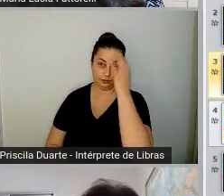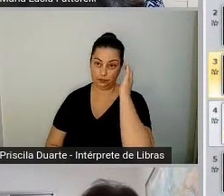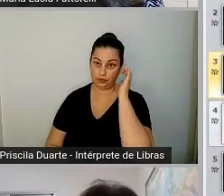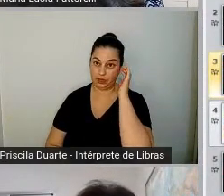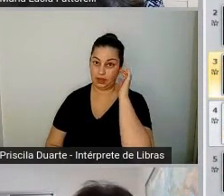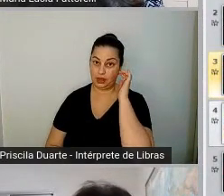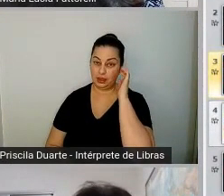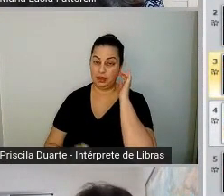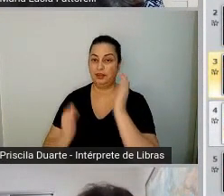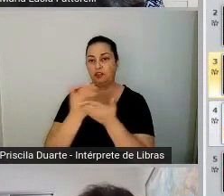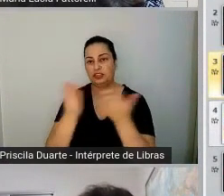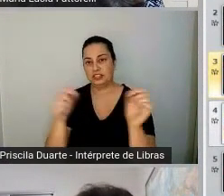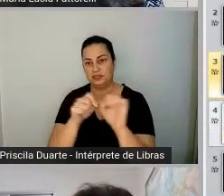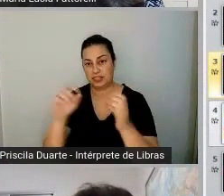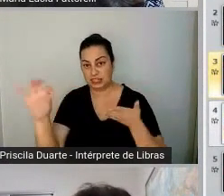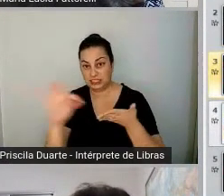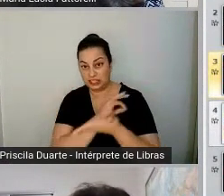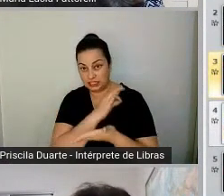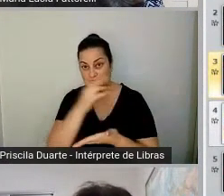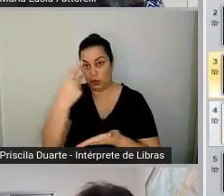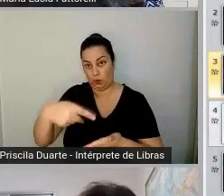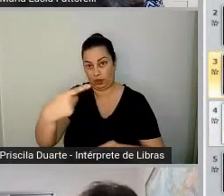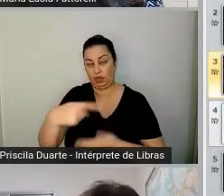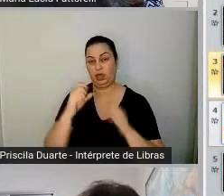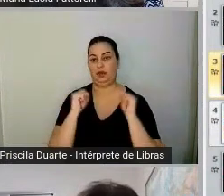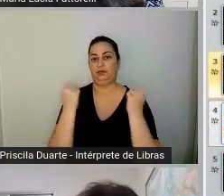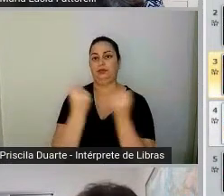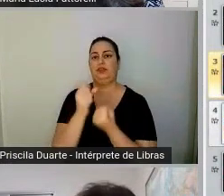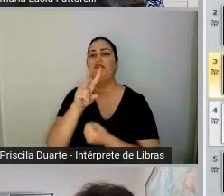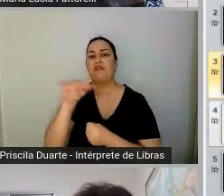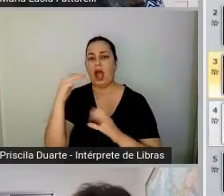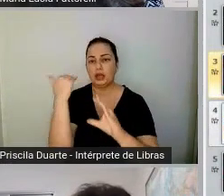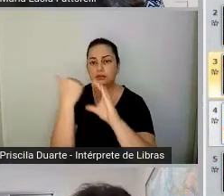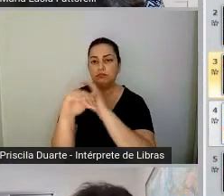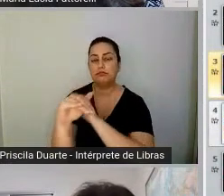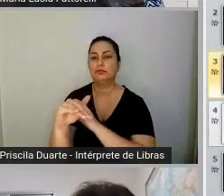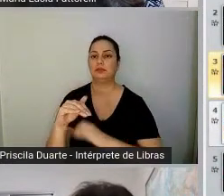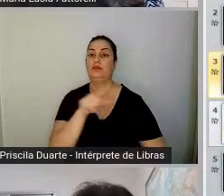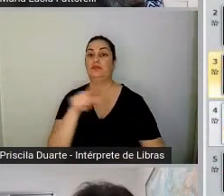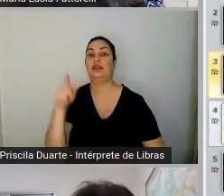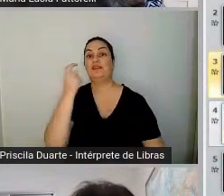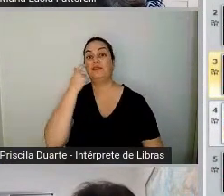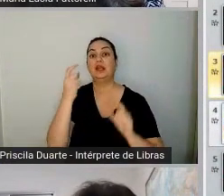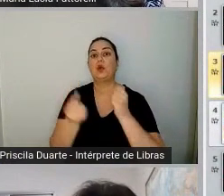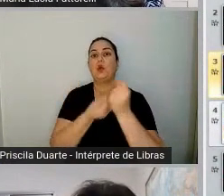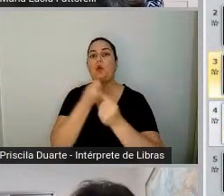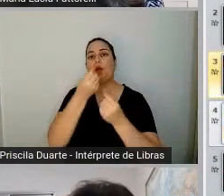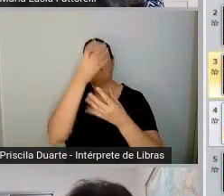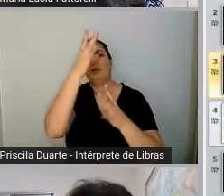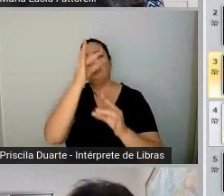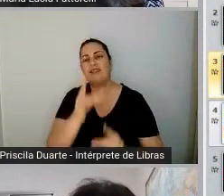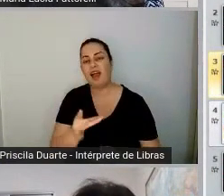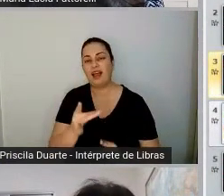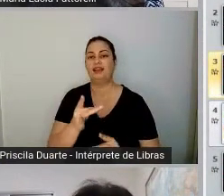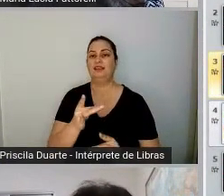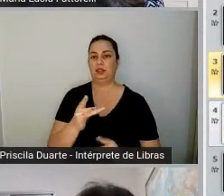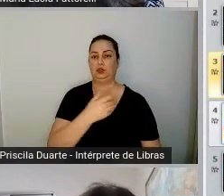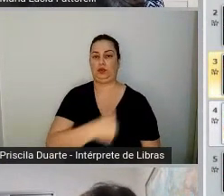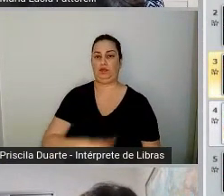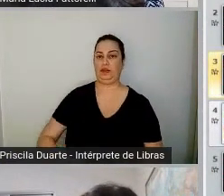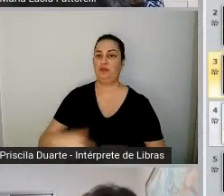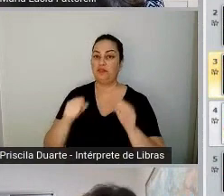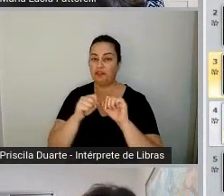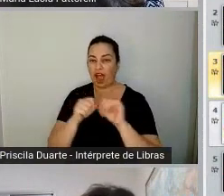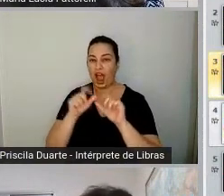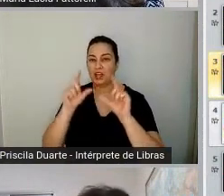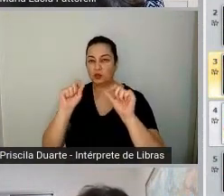receber, tem todo um texto, né, mostrando como que o governo faz essa manipulação contábil. Né?